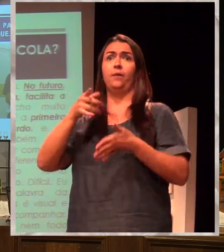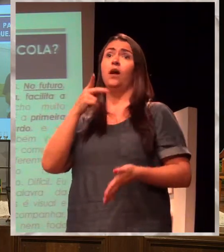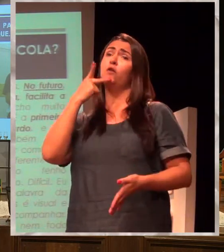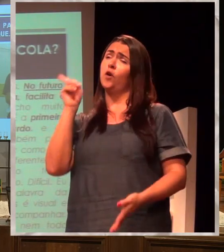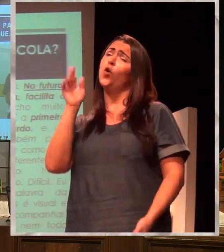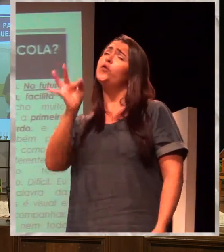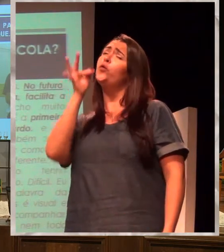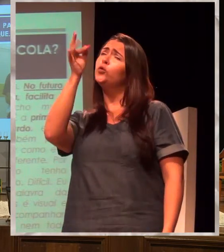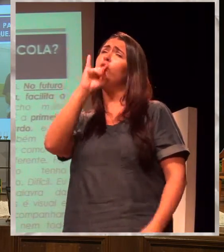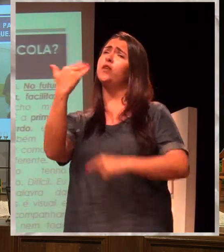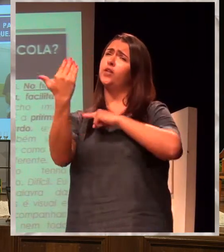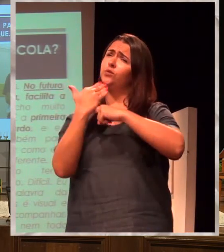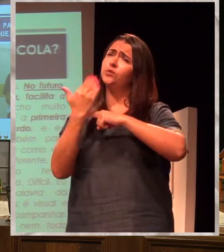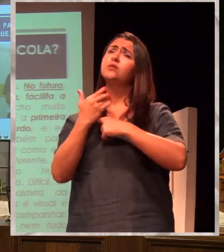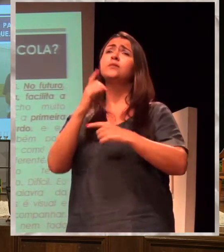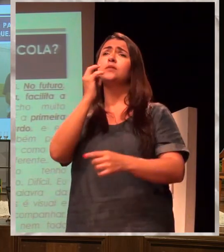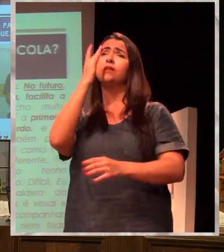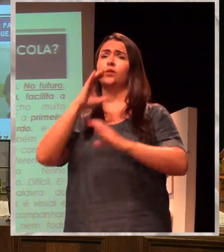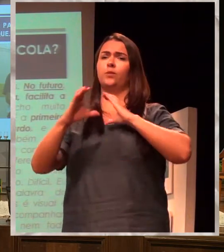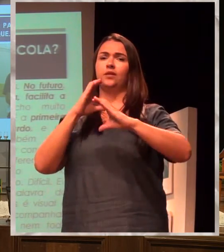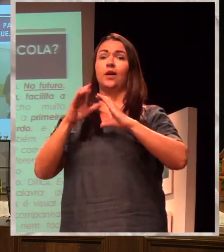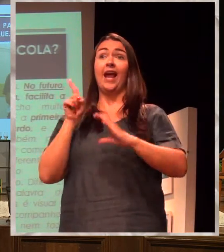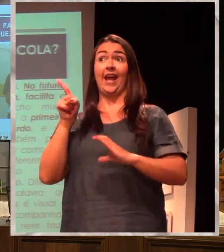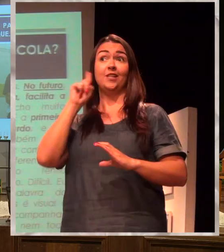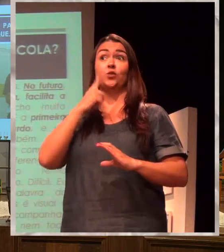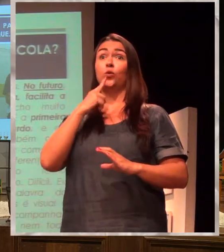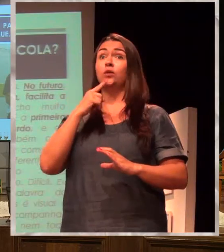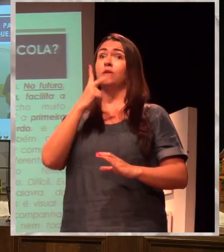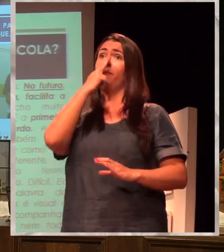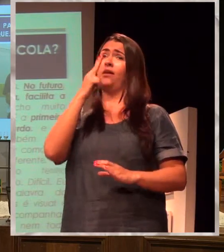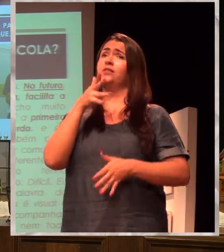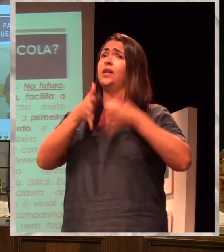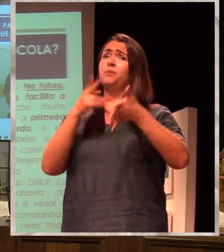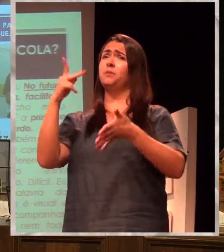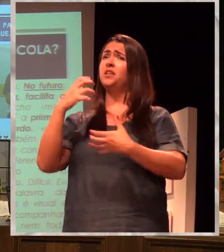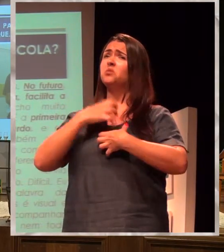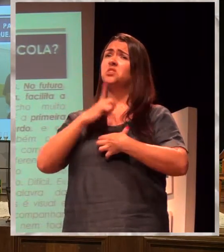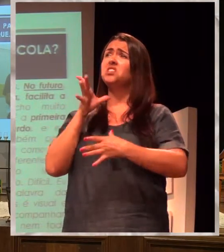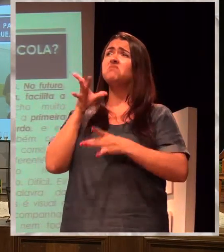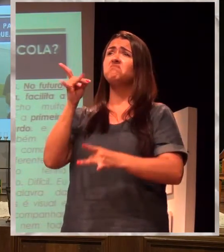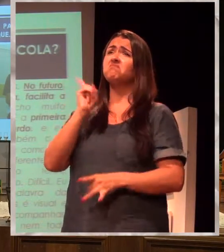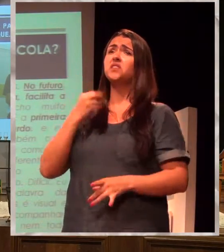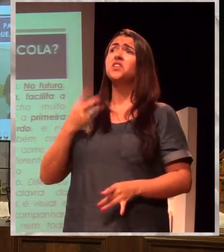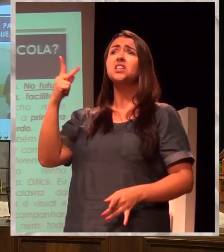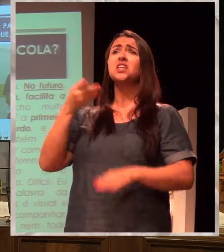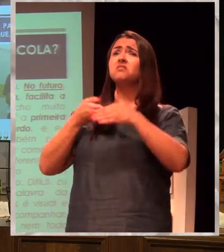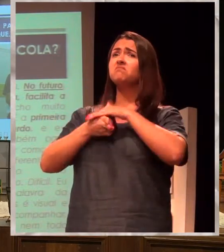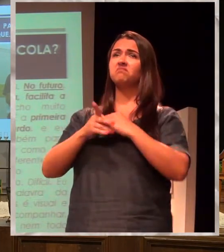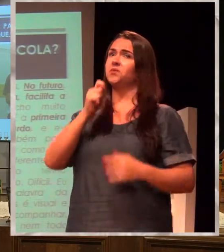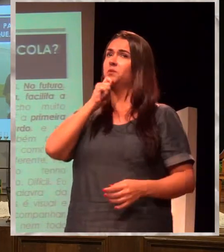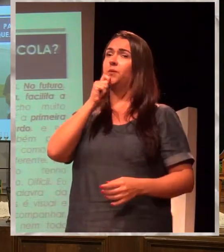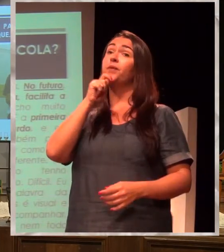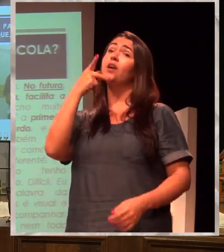Libras me ajuda, facilita a comunicação. Então, é como se a língua não fosse para ele hoje presente, algo do dia a dia dele. Aí